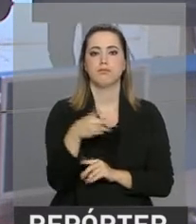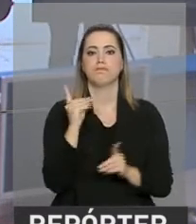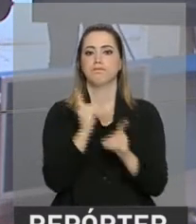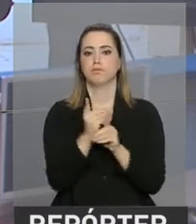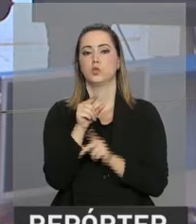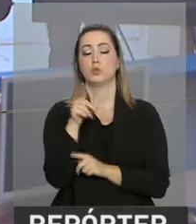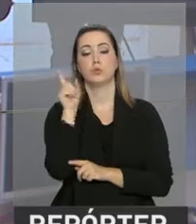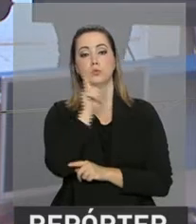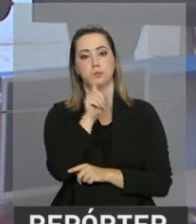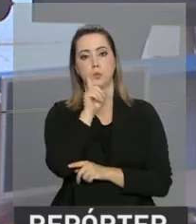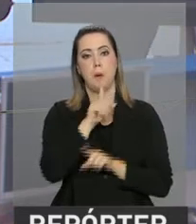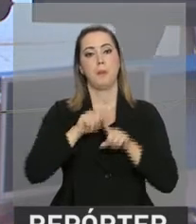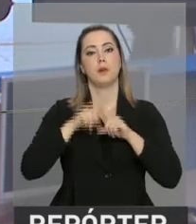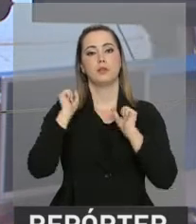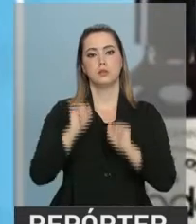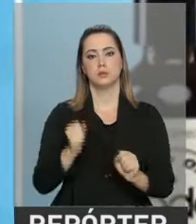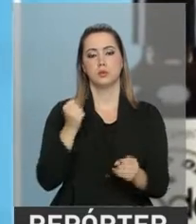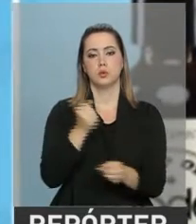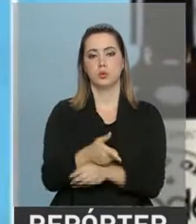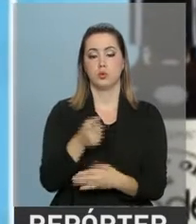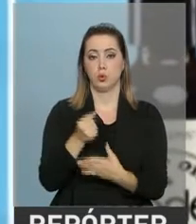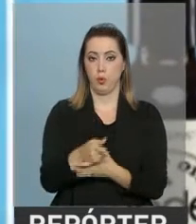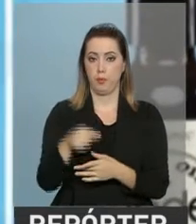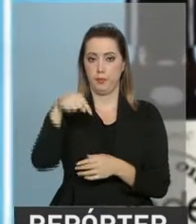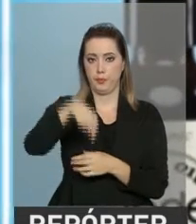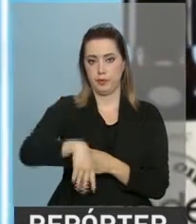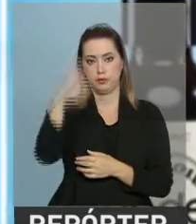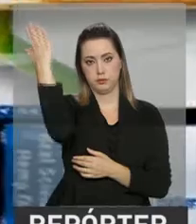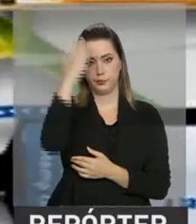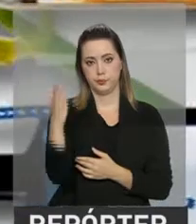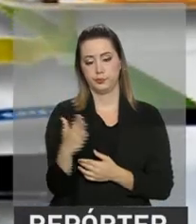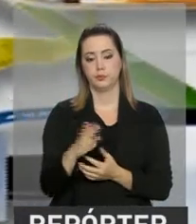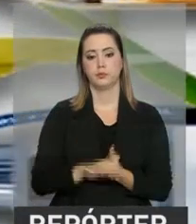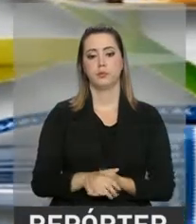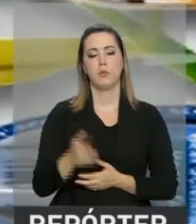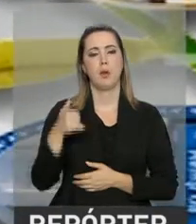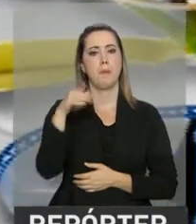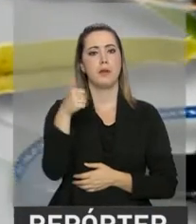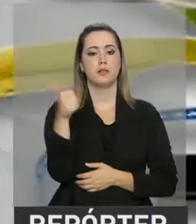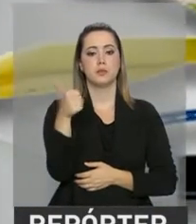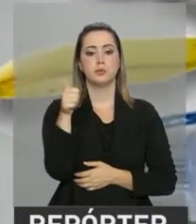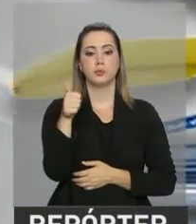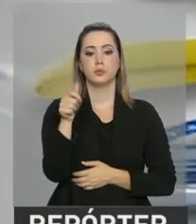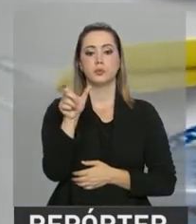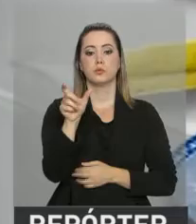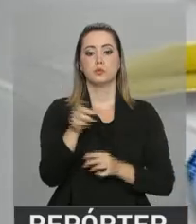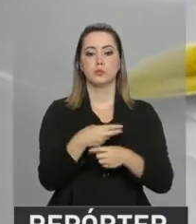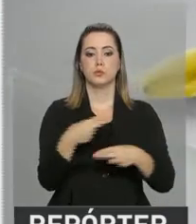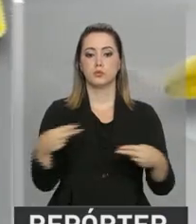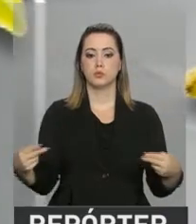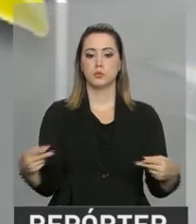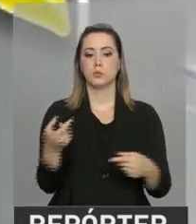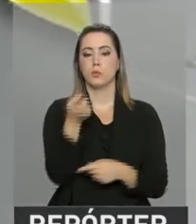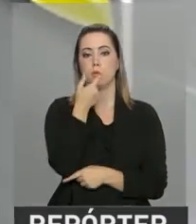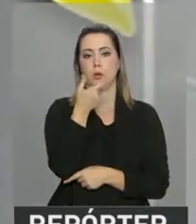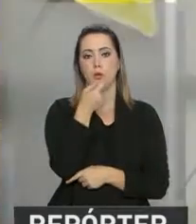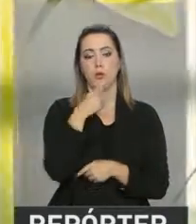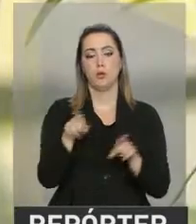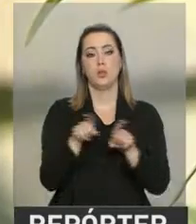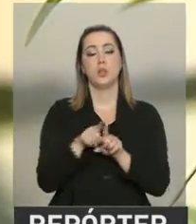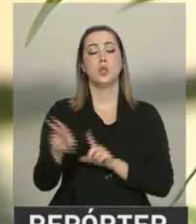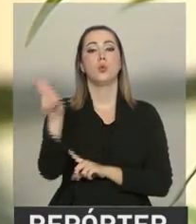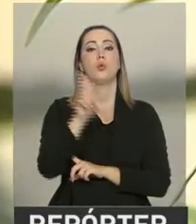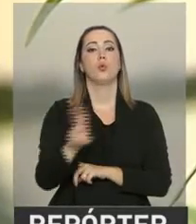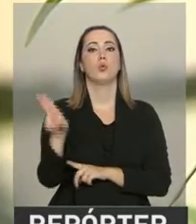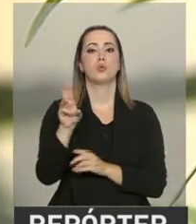precisam de tratamento médico. São mais 11 produtos liberados para importação à base de